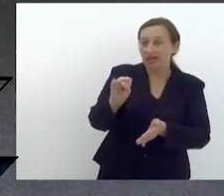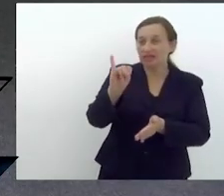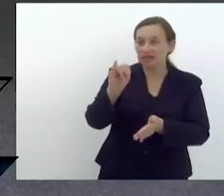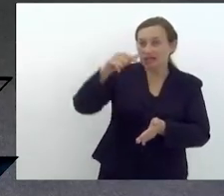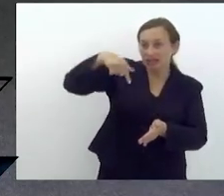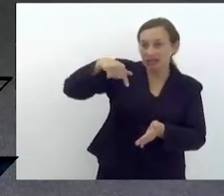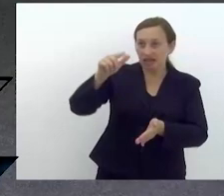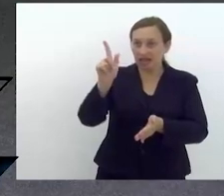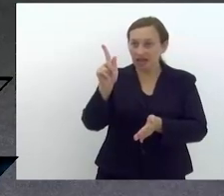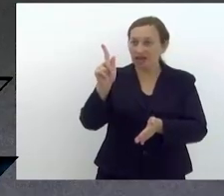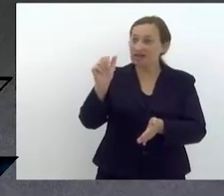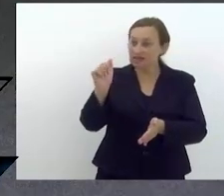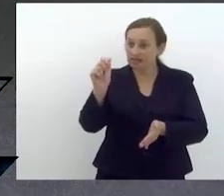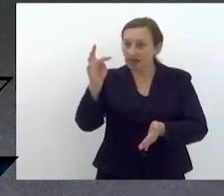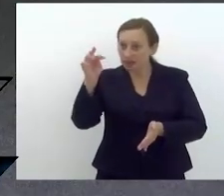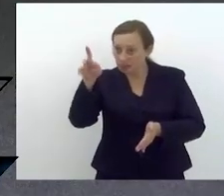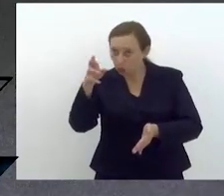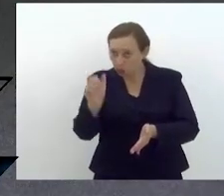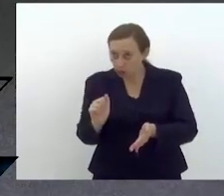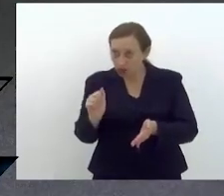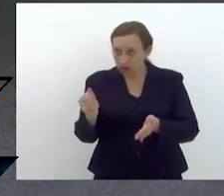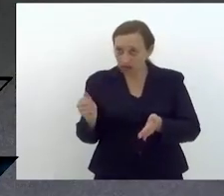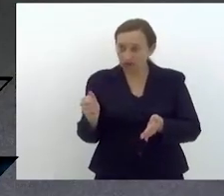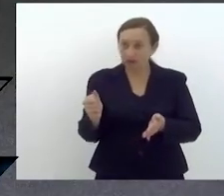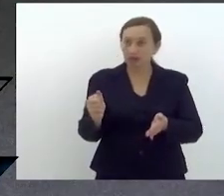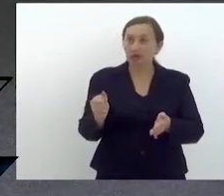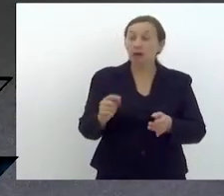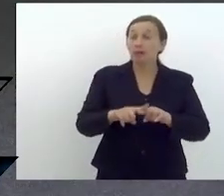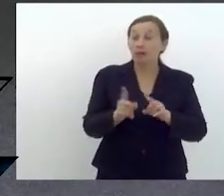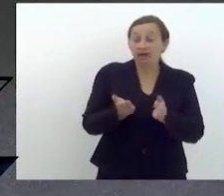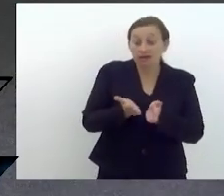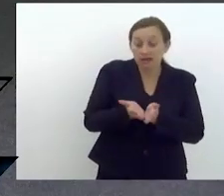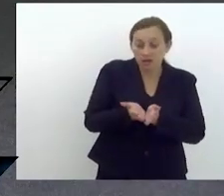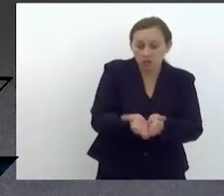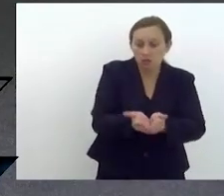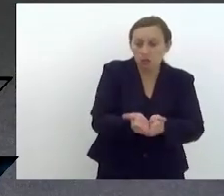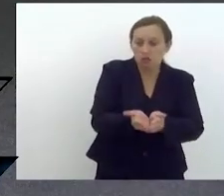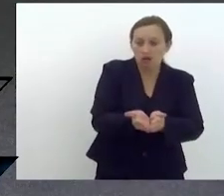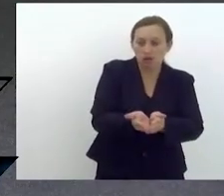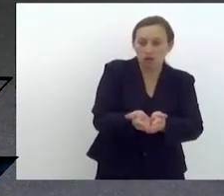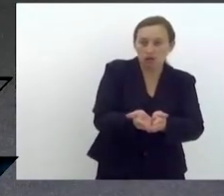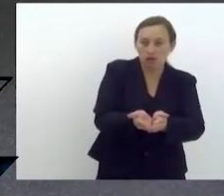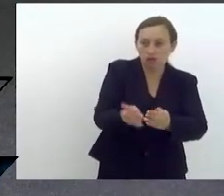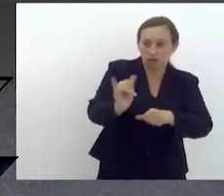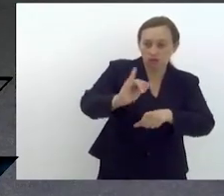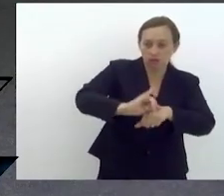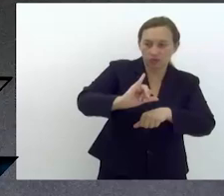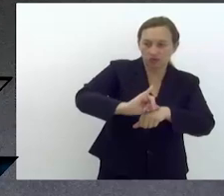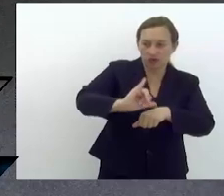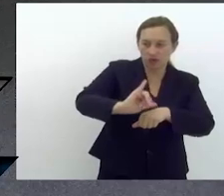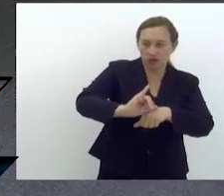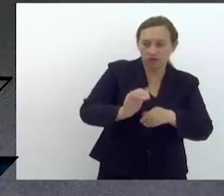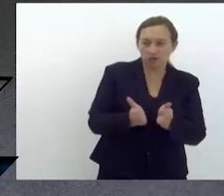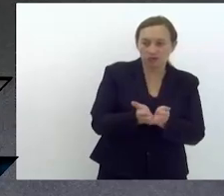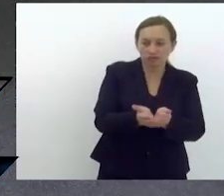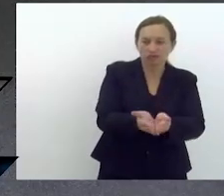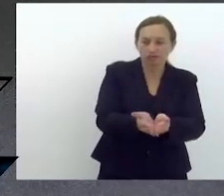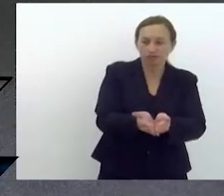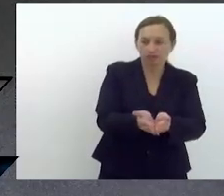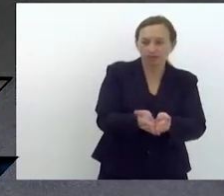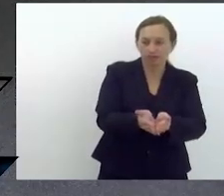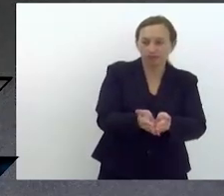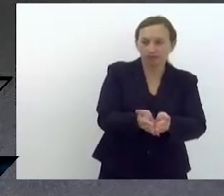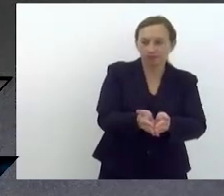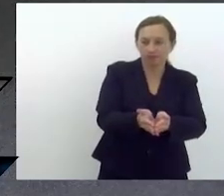em direção a Singapura é óbvio que os tanques do navio no seu próprio consumo tão cheios entendeu